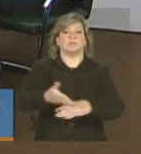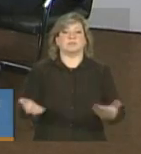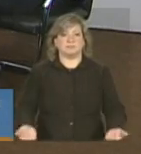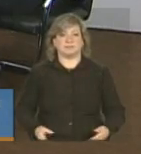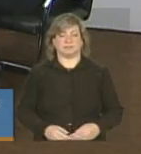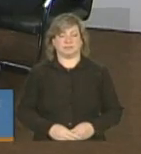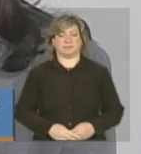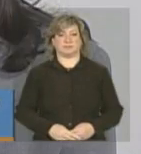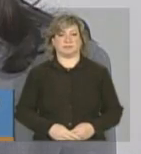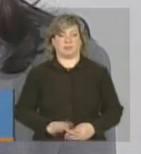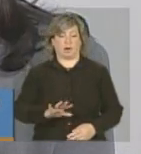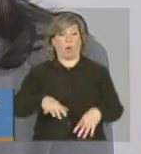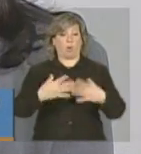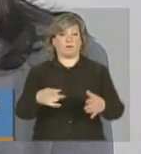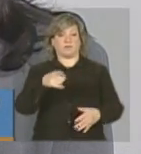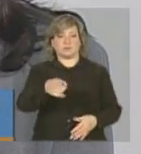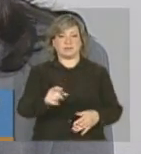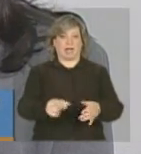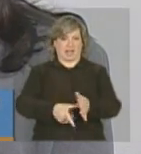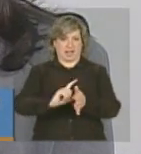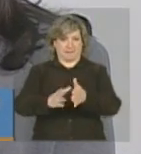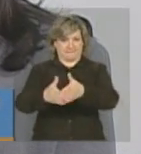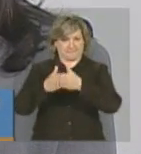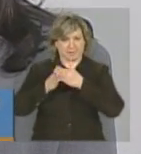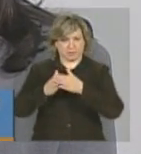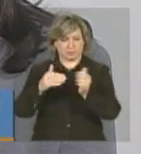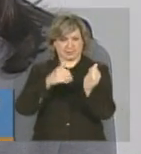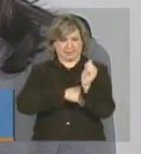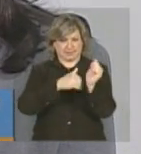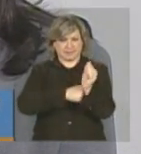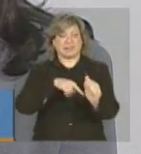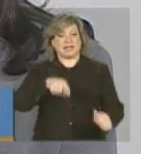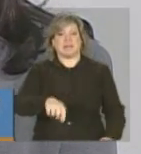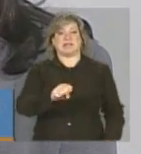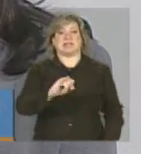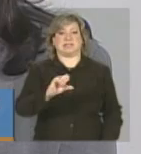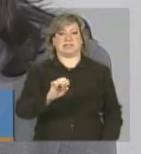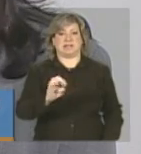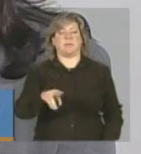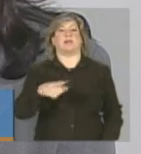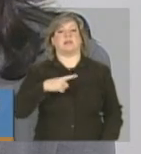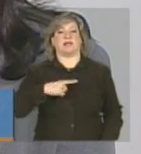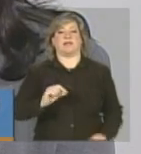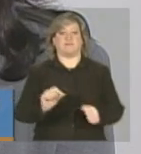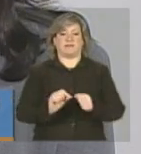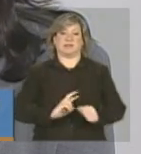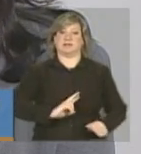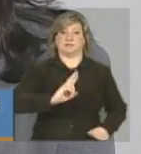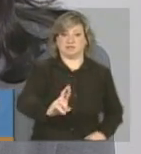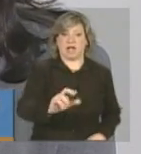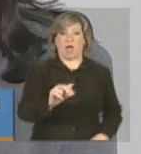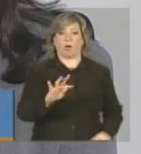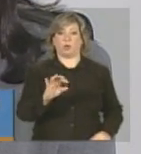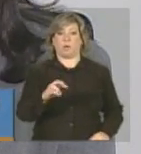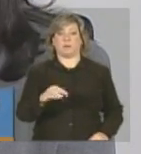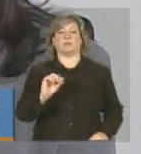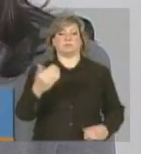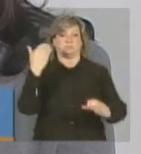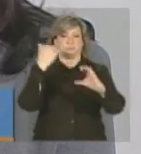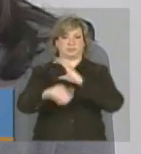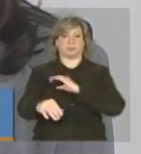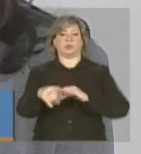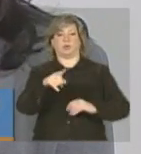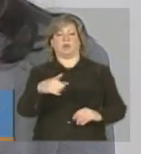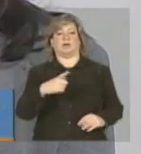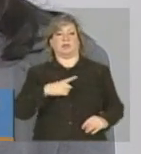você solicitou a sua senha, o sistema gerou uma resposta automática que foi para os dois e-mails que